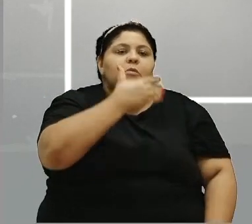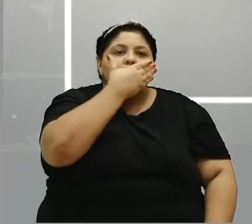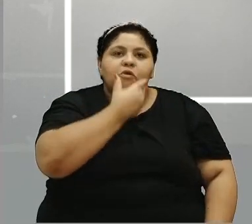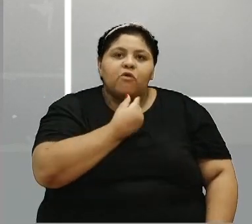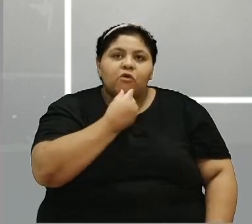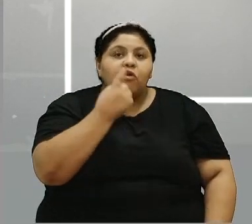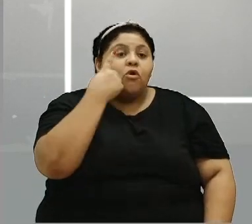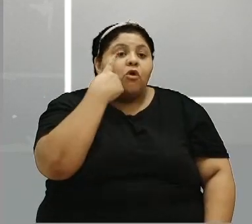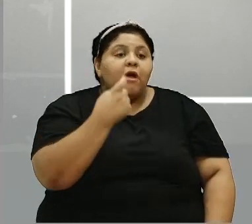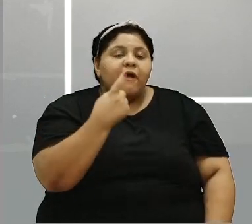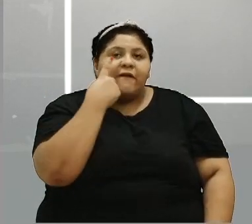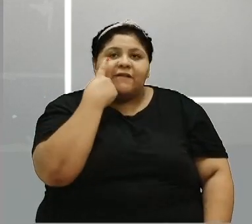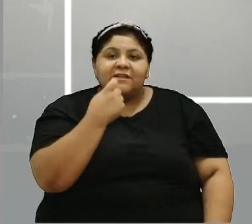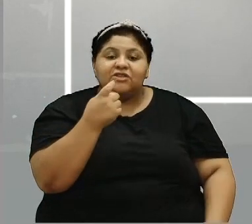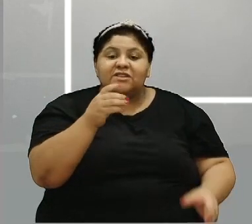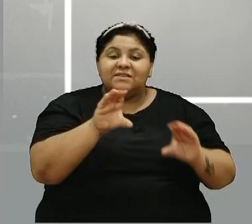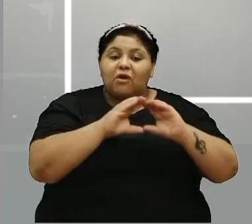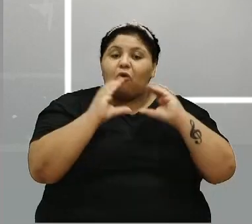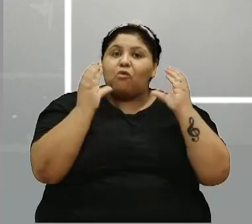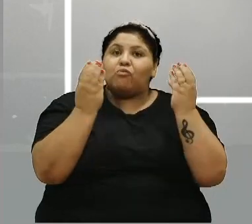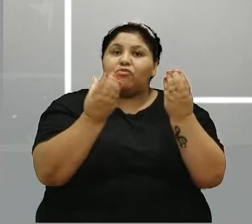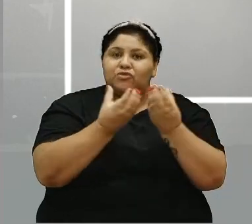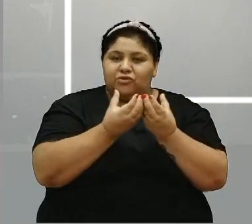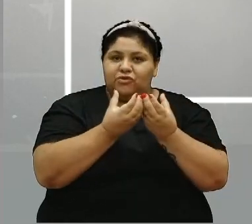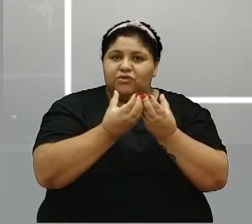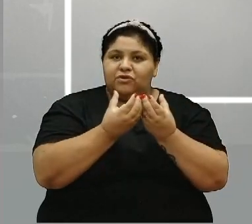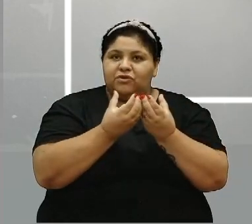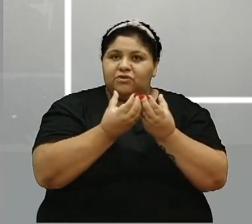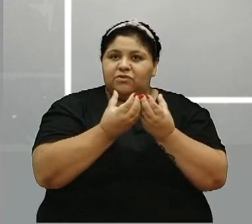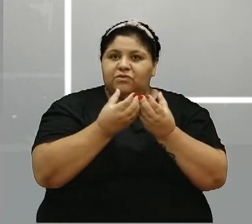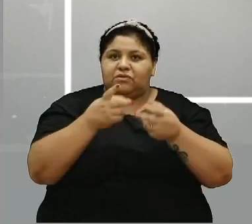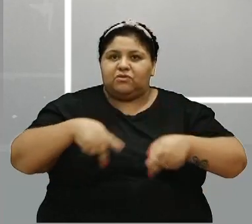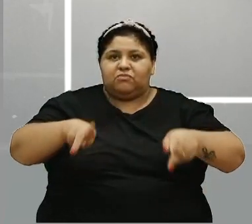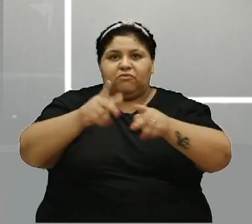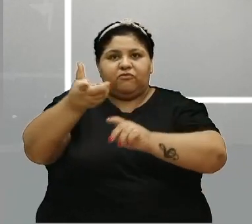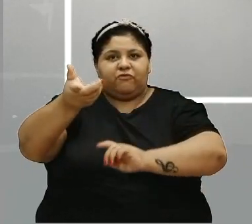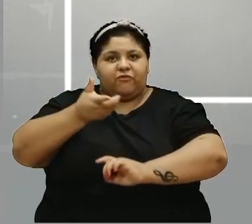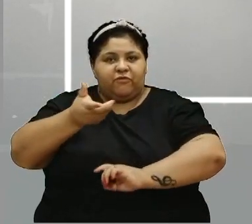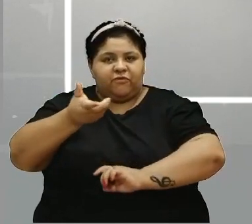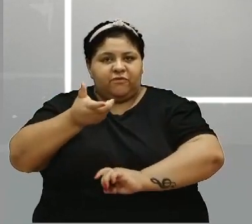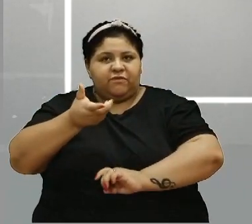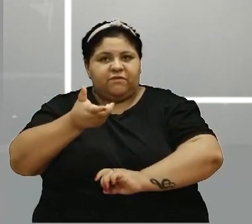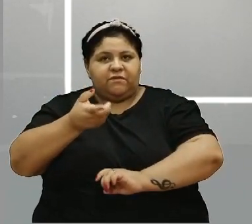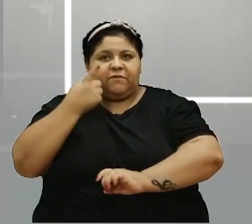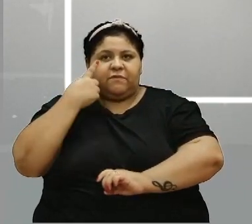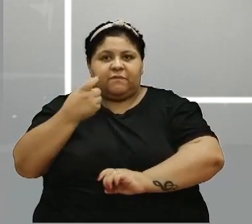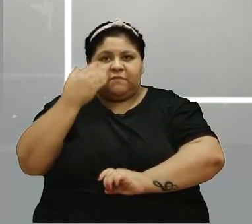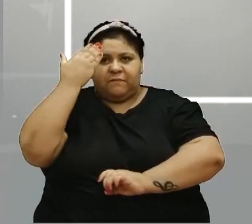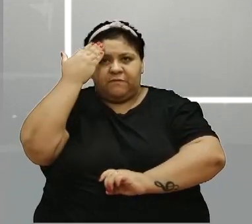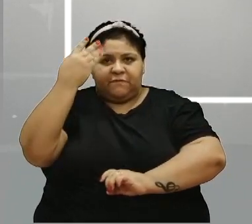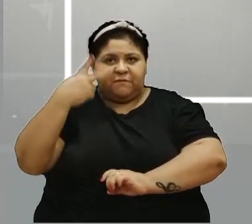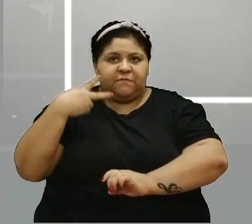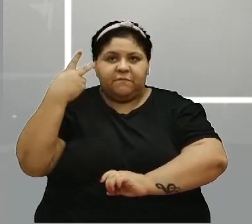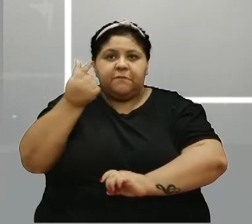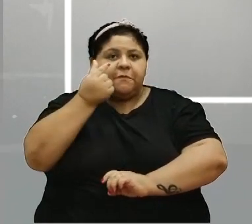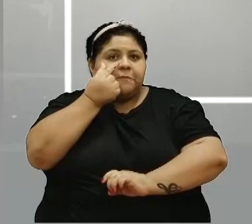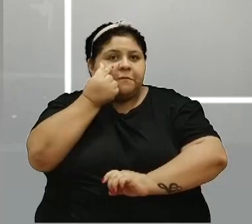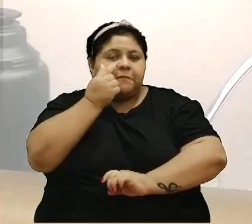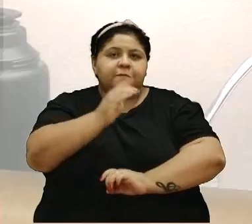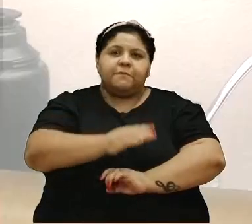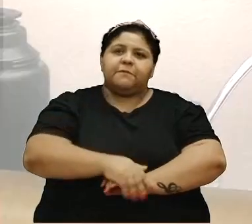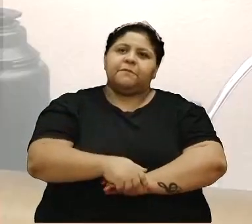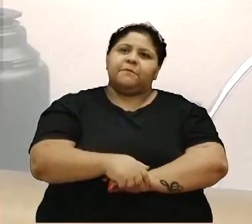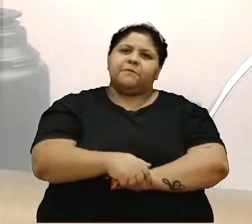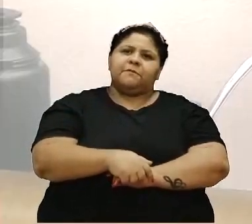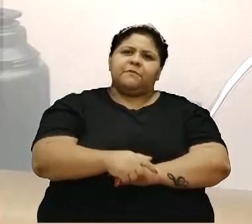os interesses da comunidade. Ok, vereador. O que o povo quer e o que o povo vai interessar. Obrigado, vereador Fris. Obrigado, vereador